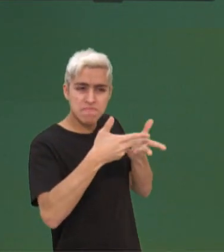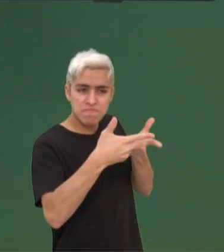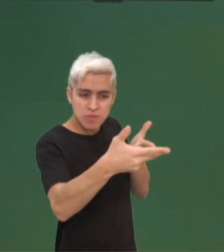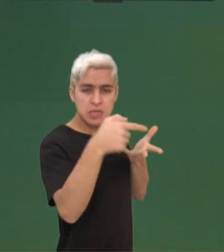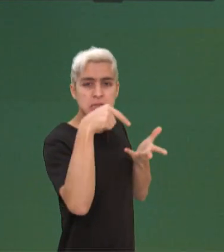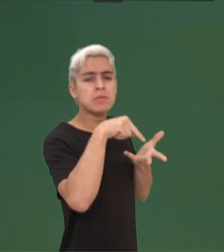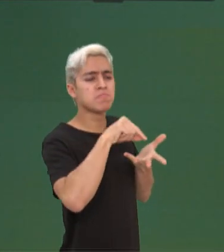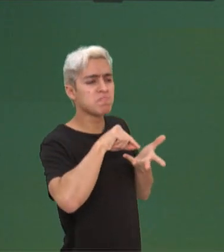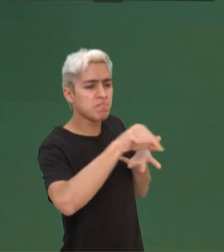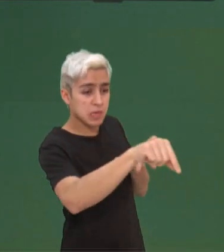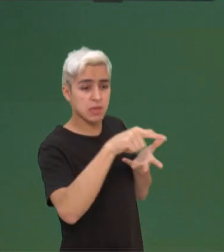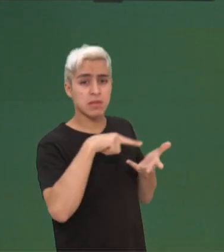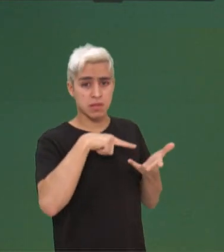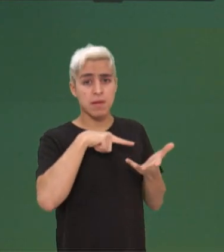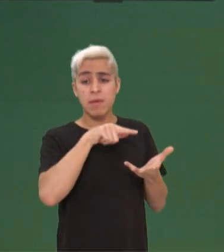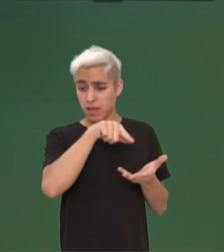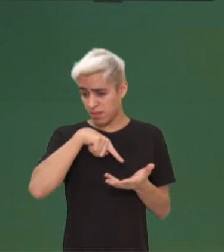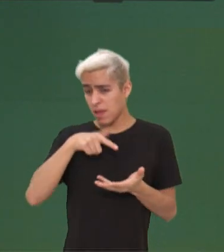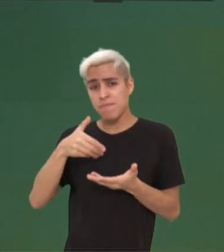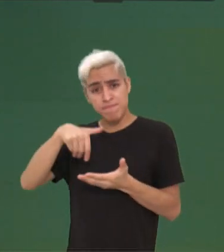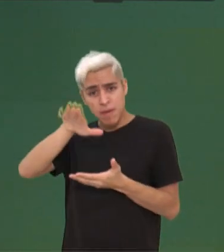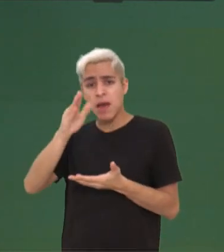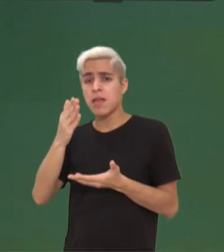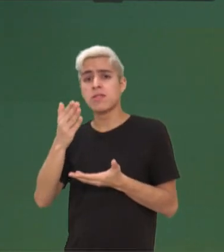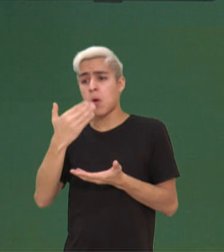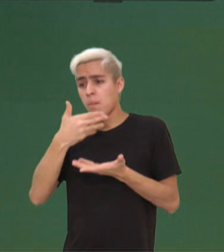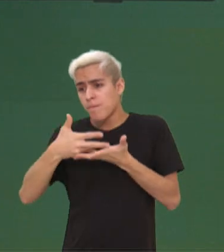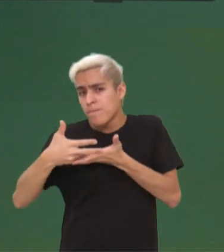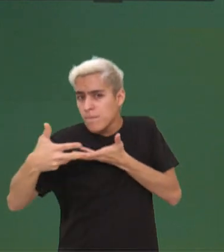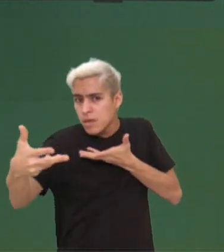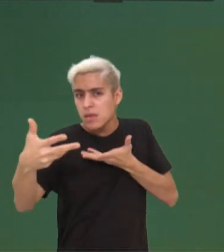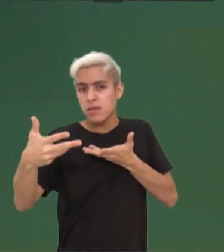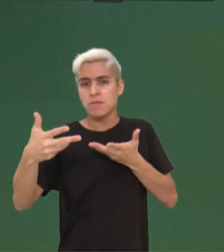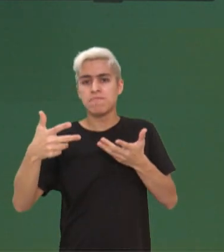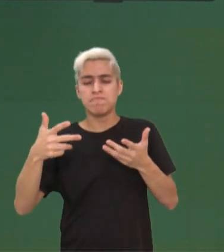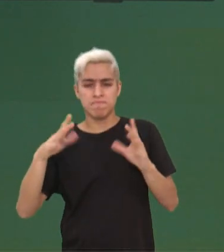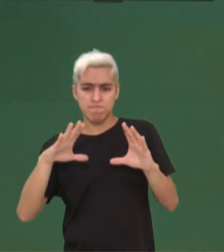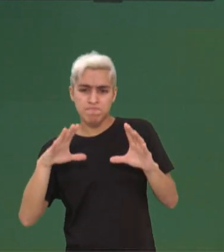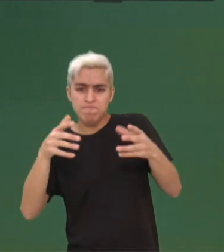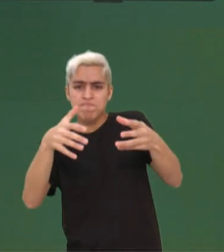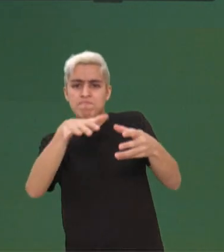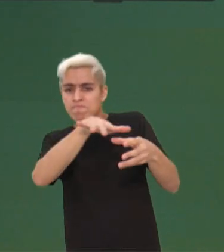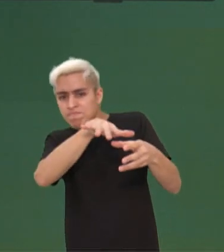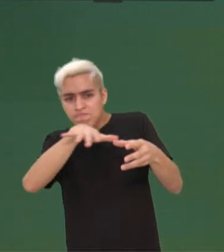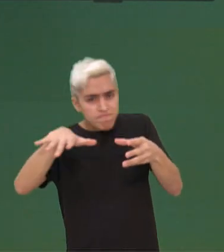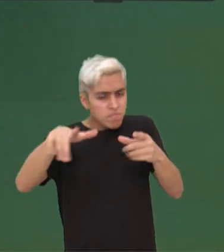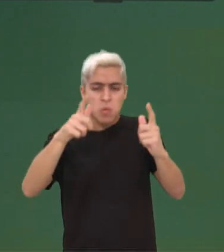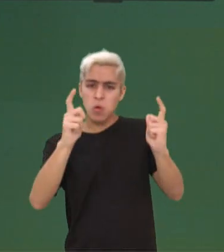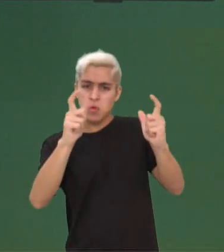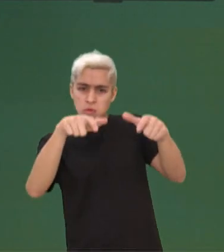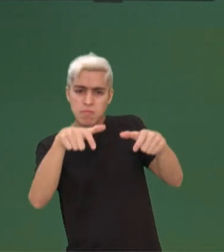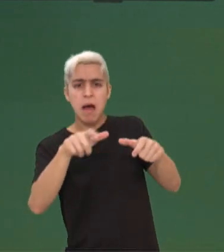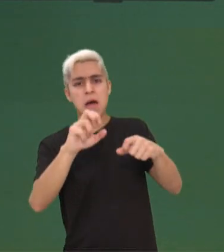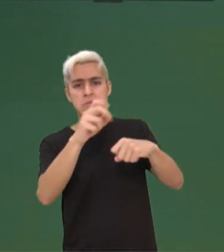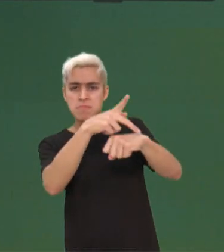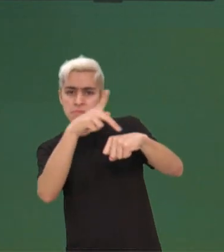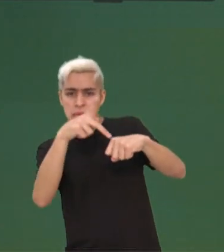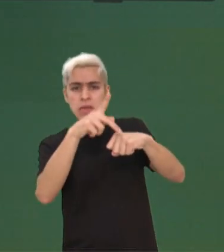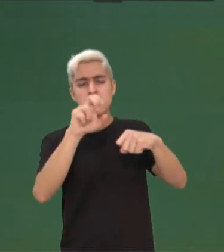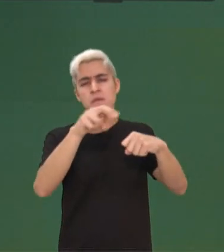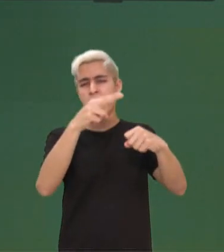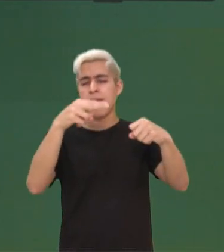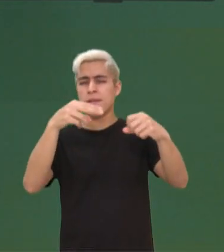gerar maior disponibilidade de recursos alimentares para um determinado espaço geográfico, para um determinado país ou